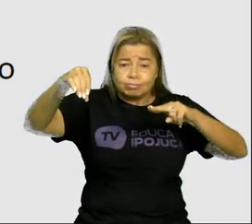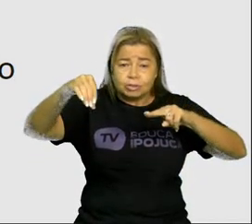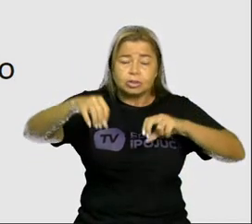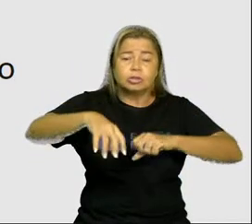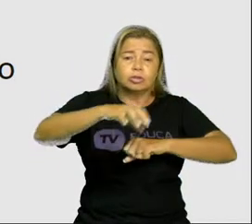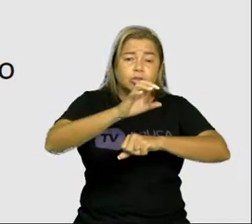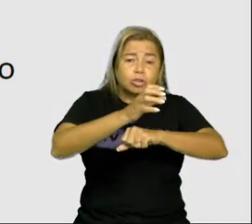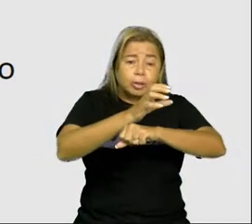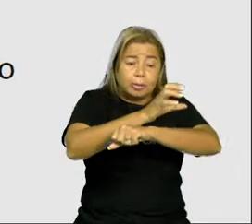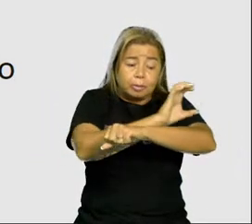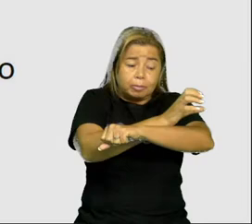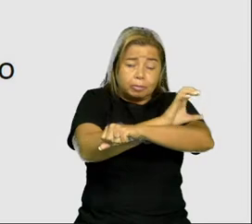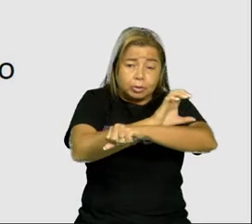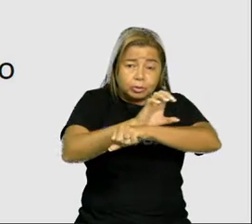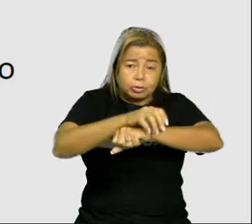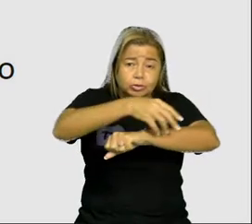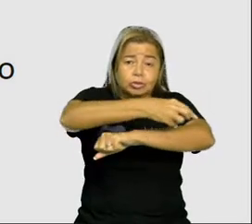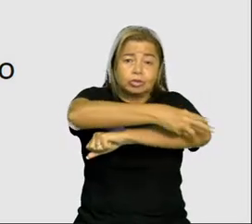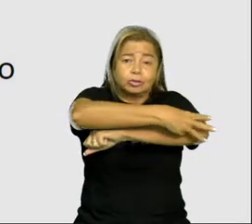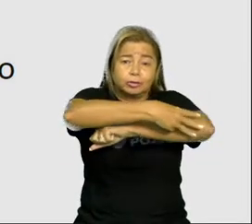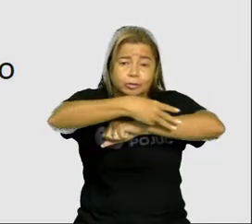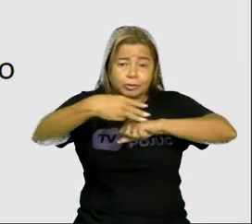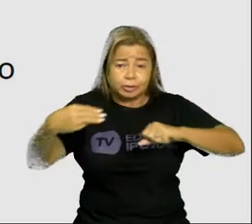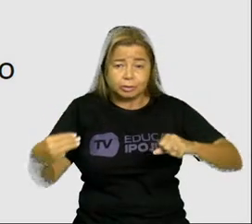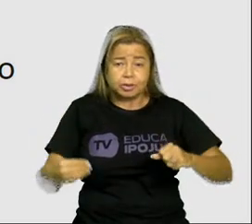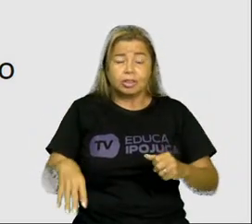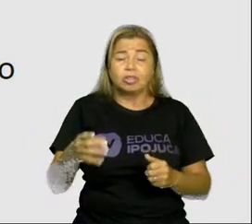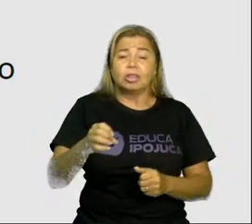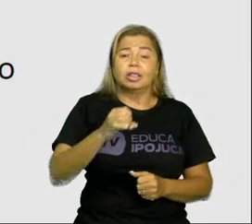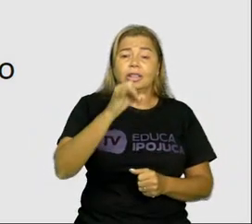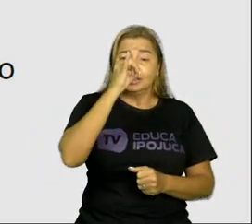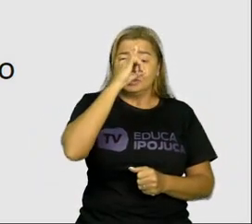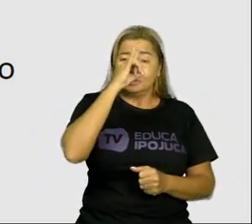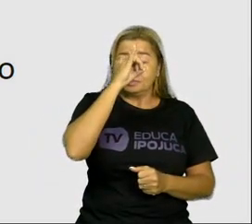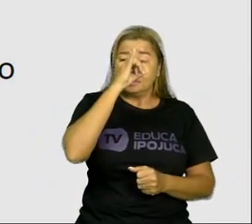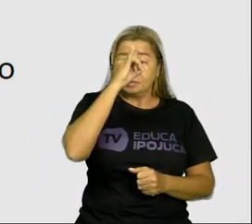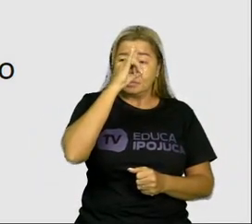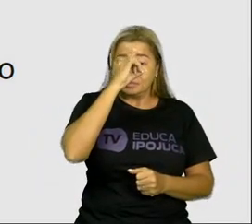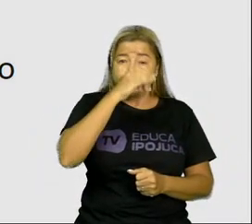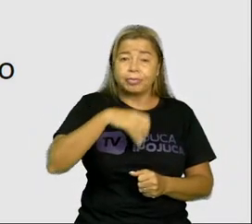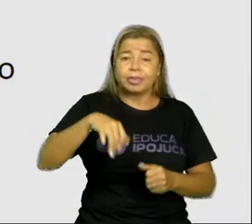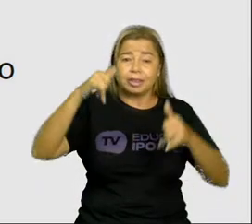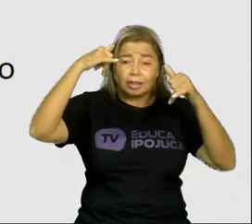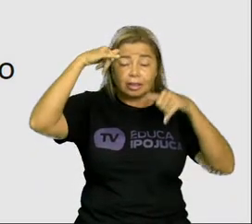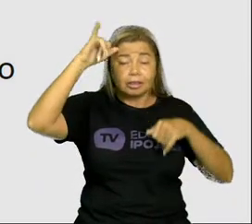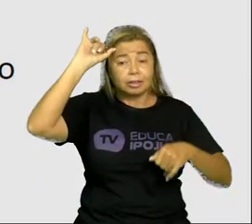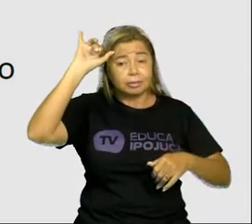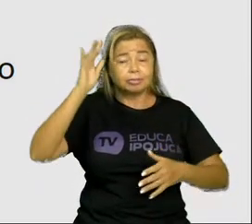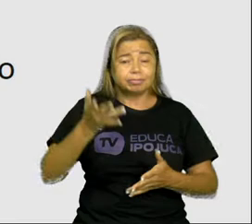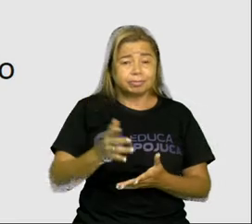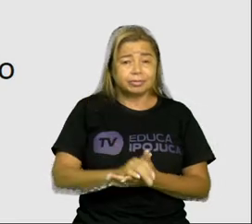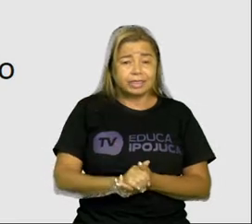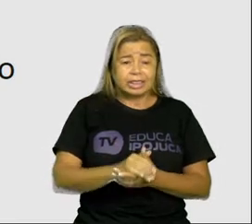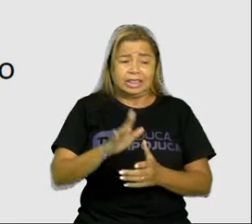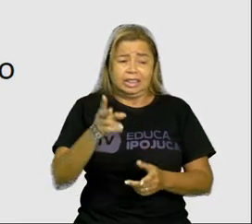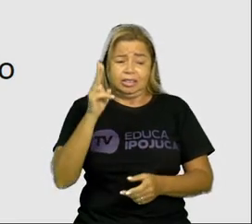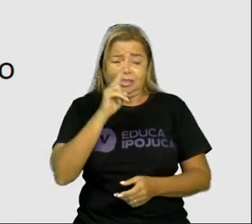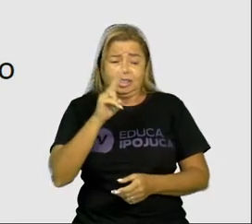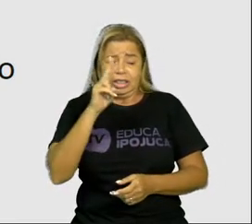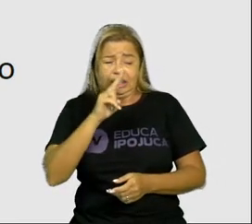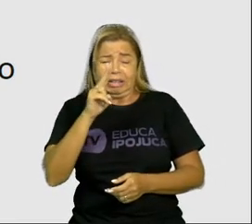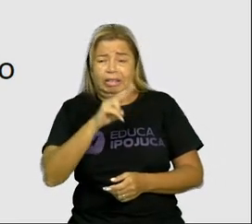músculos aos ossos de animais como bois e porcos. À primeira vista, pode não parecer muito